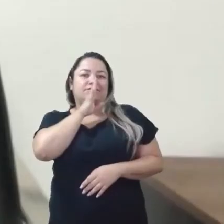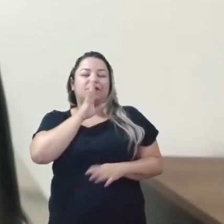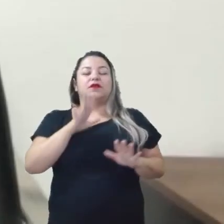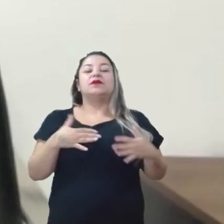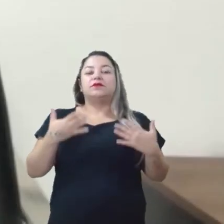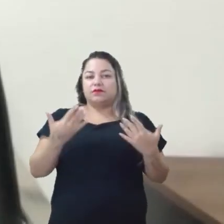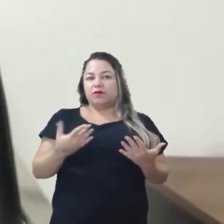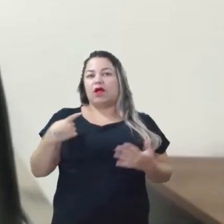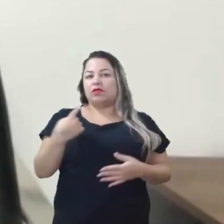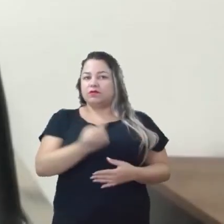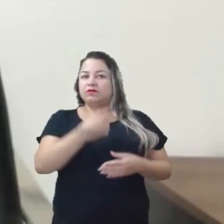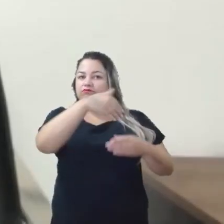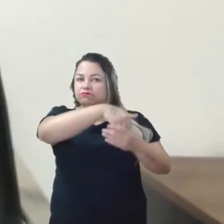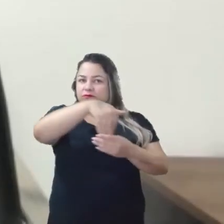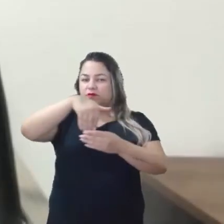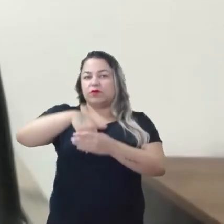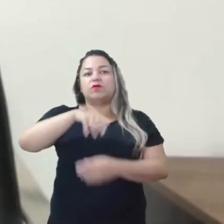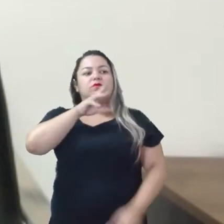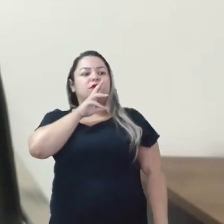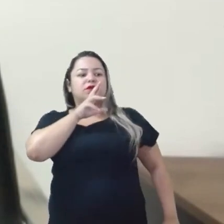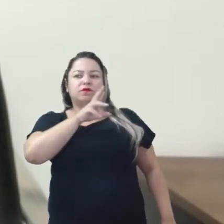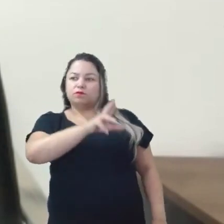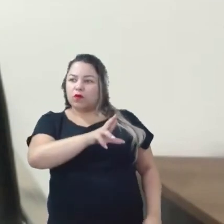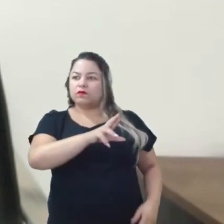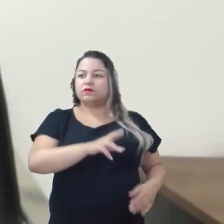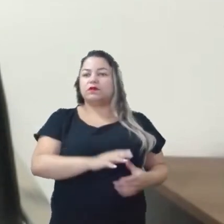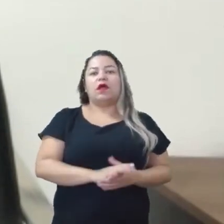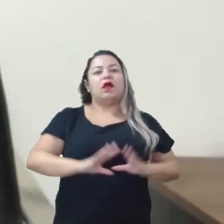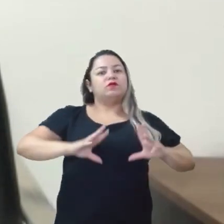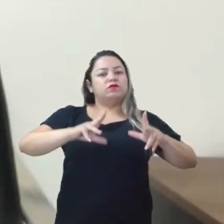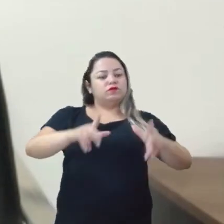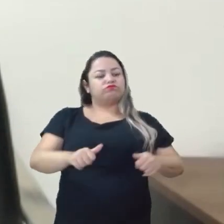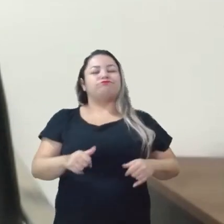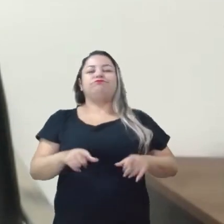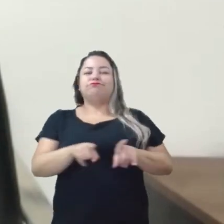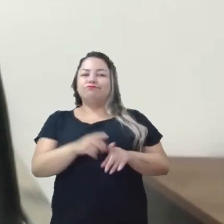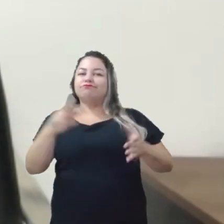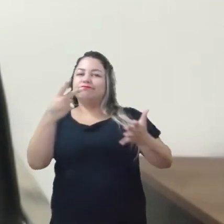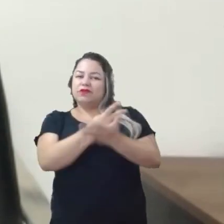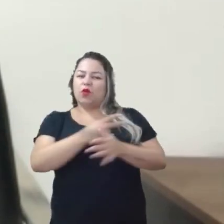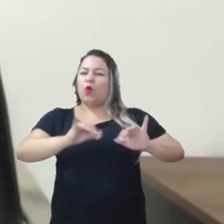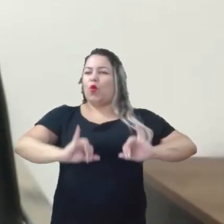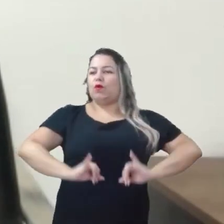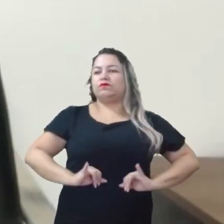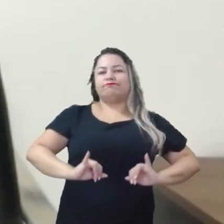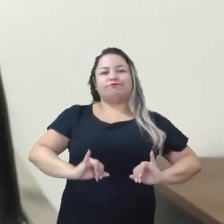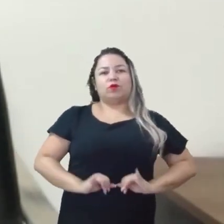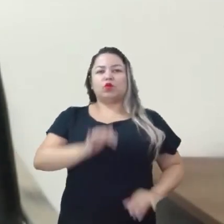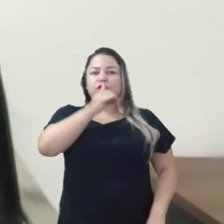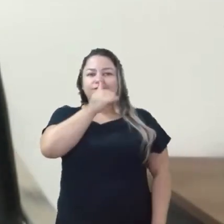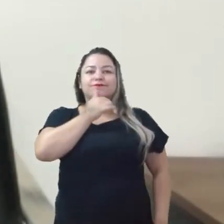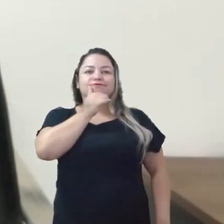política. A nossa eleição, ela foi uma resposta a tudo aquilo que a gente vem passando e vem sofrendo ao longo dos